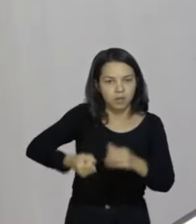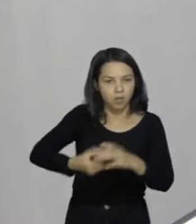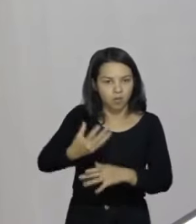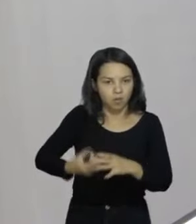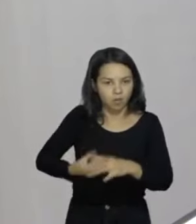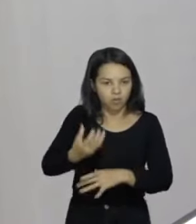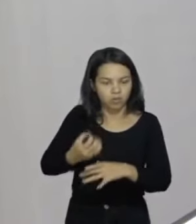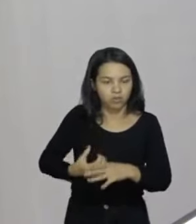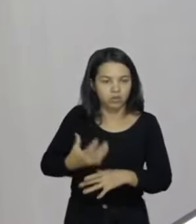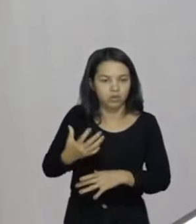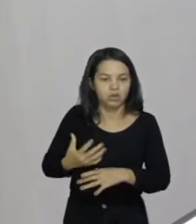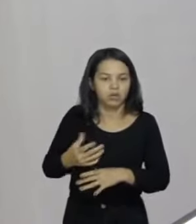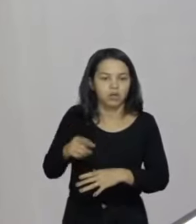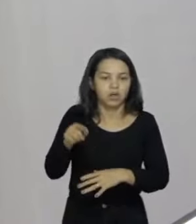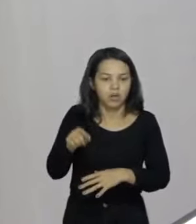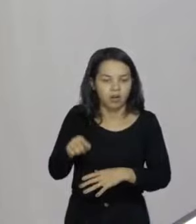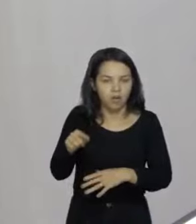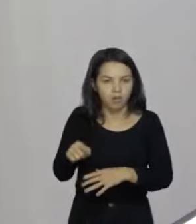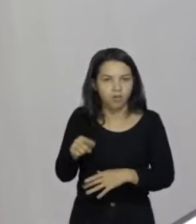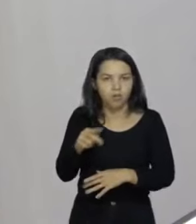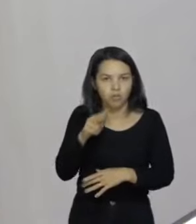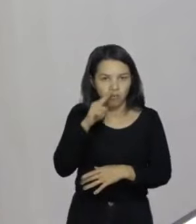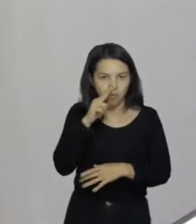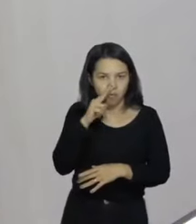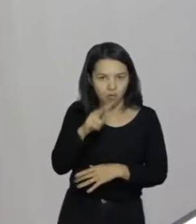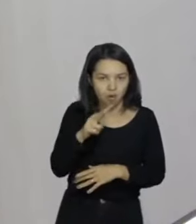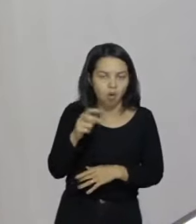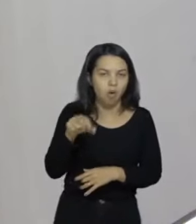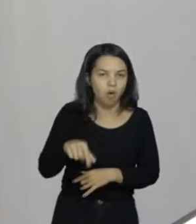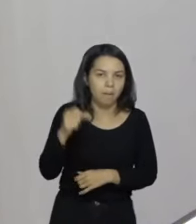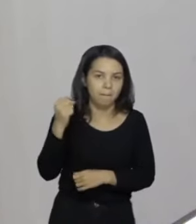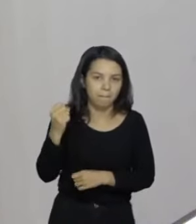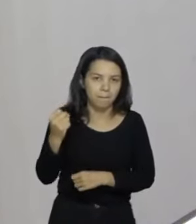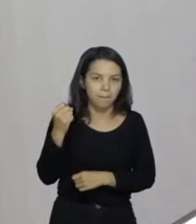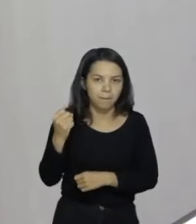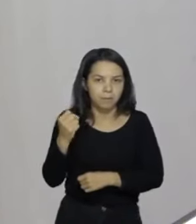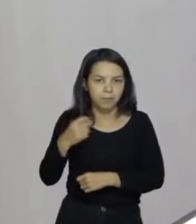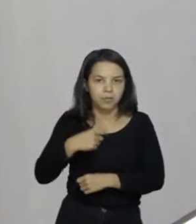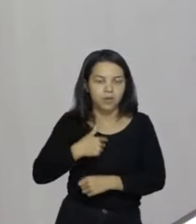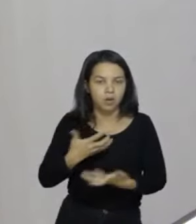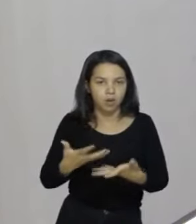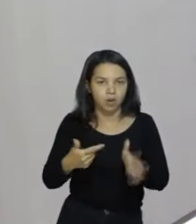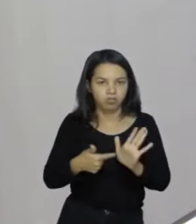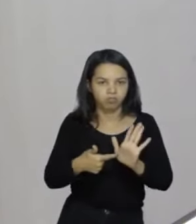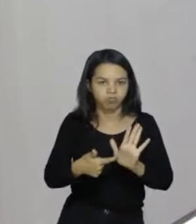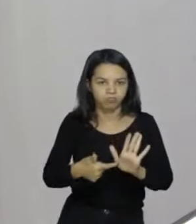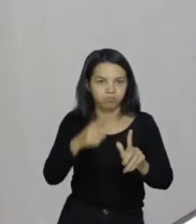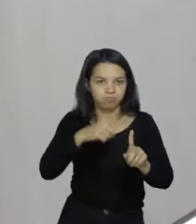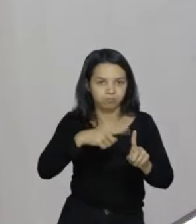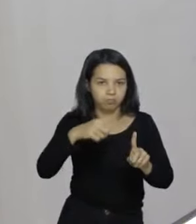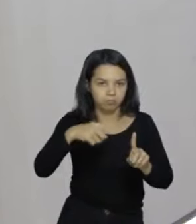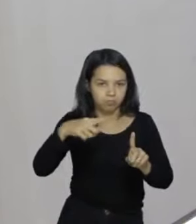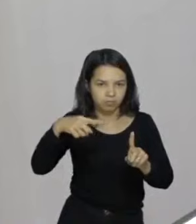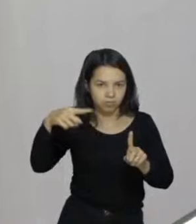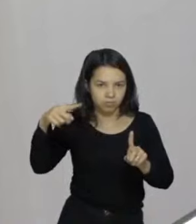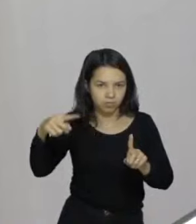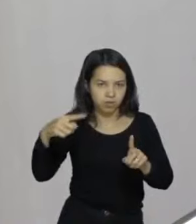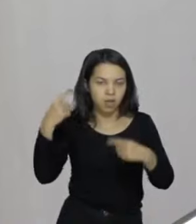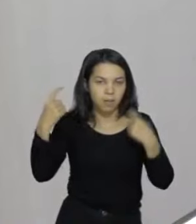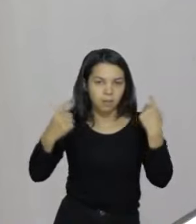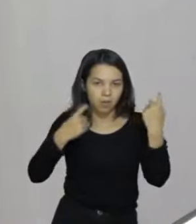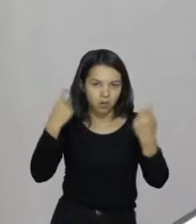econômica muito forte no Brasil e aqui eu quero trazer dados e a